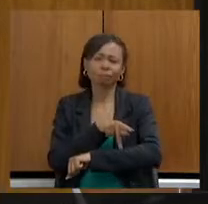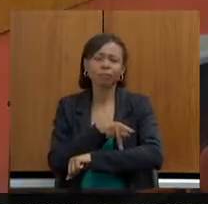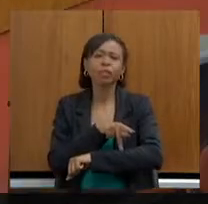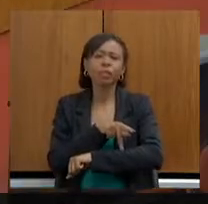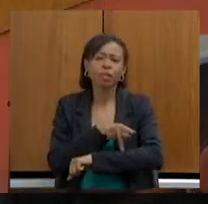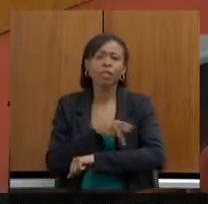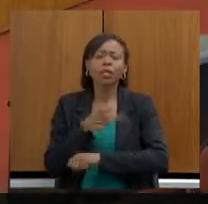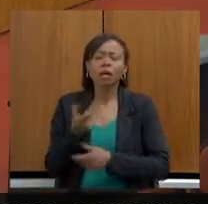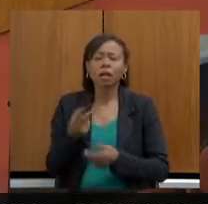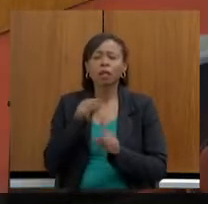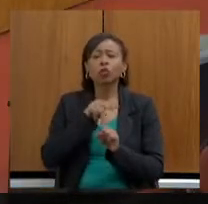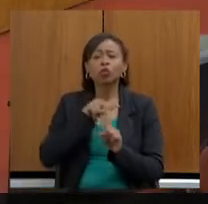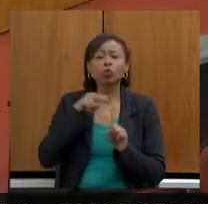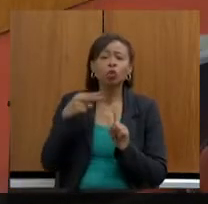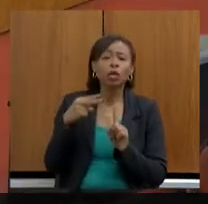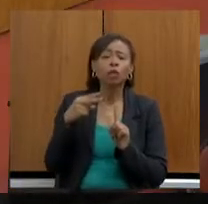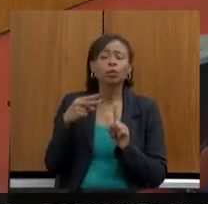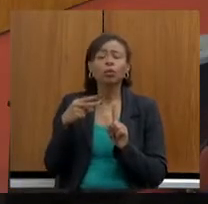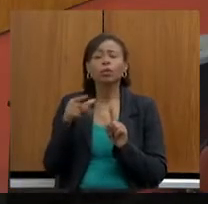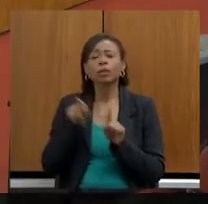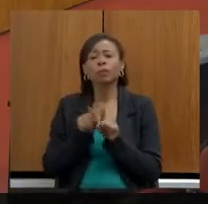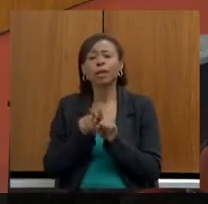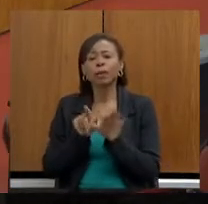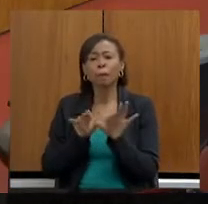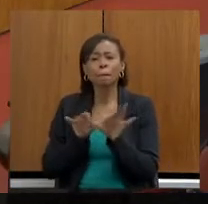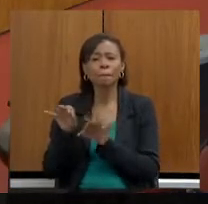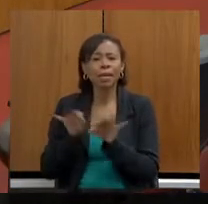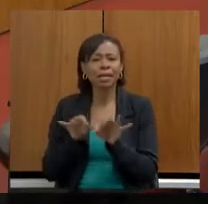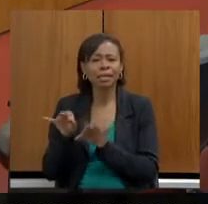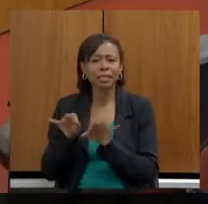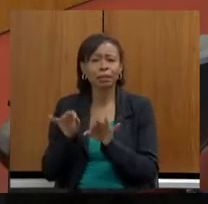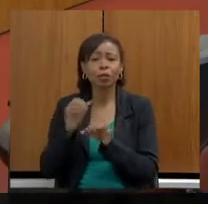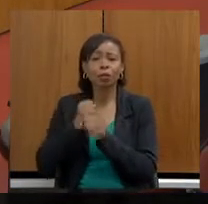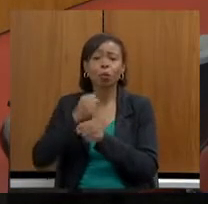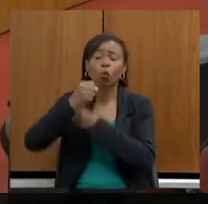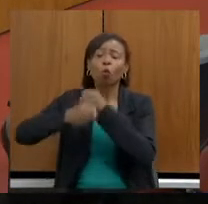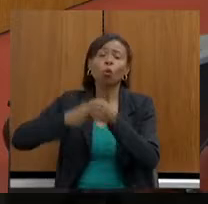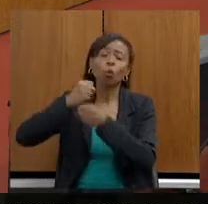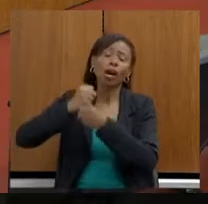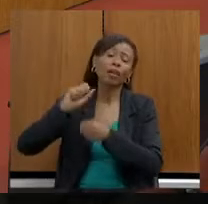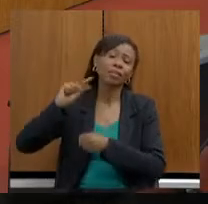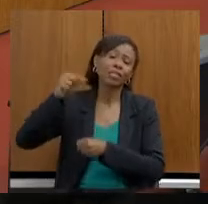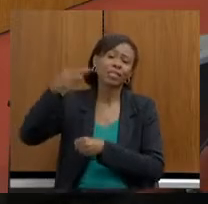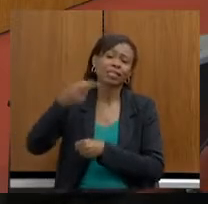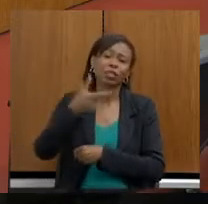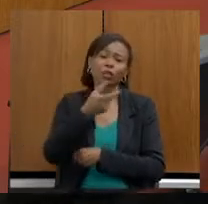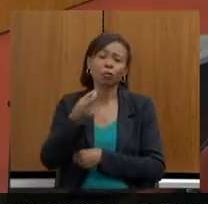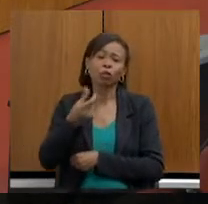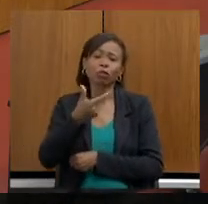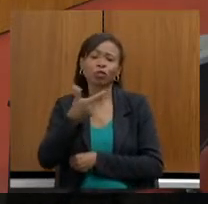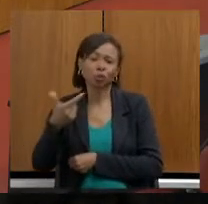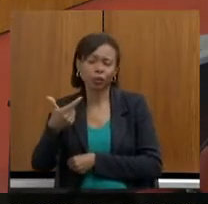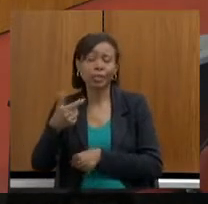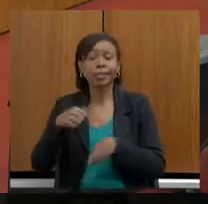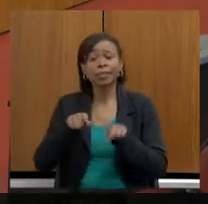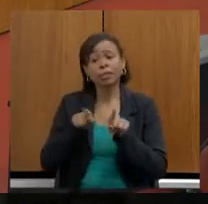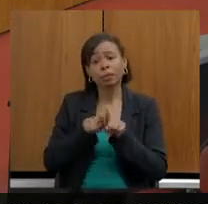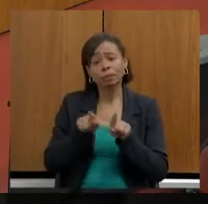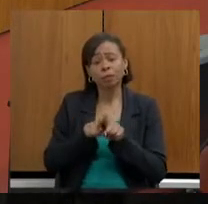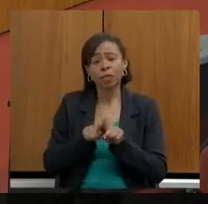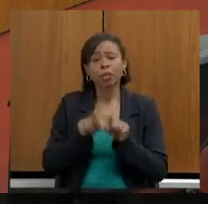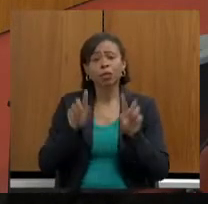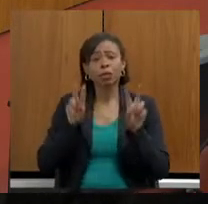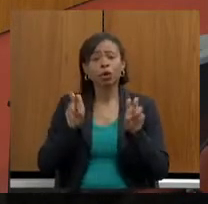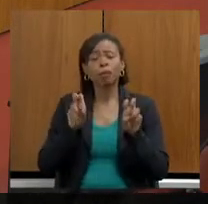do ponto de vista do planejamento para o ano que vem e até mesmo dentro dessa questão